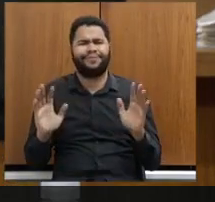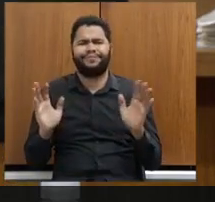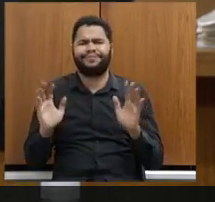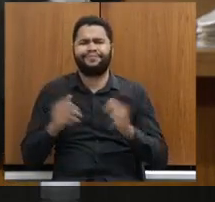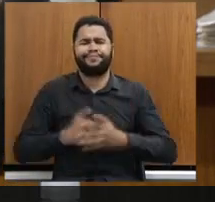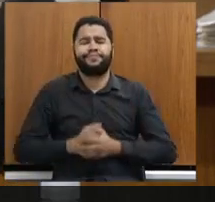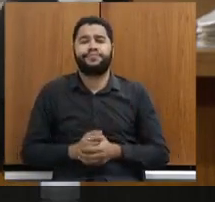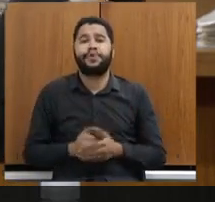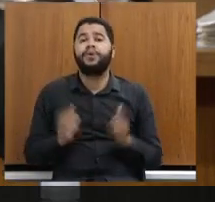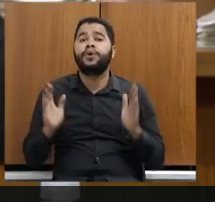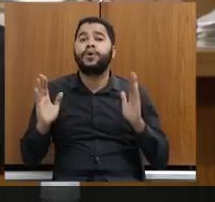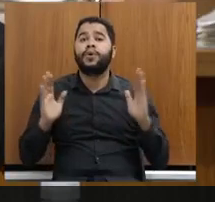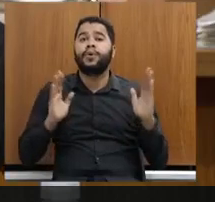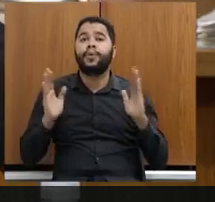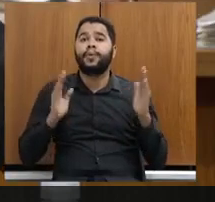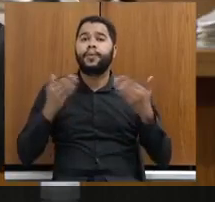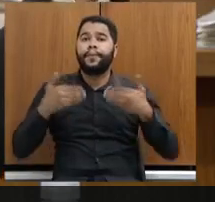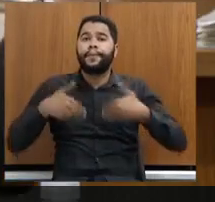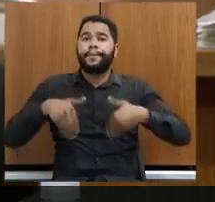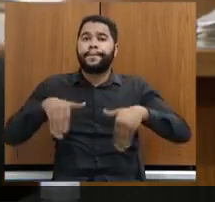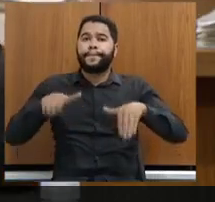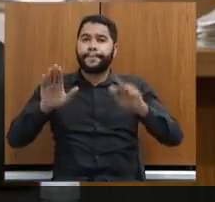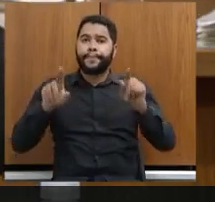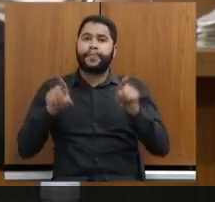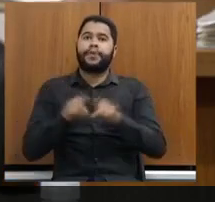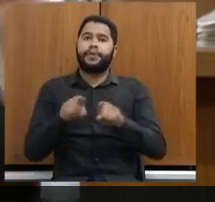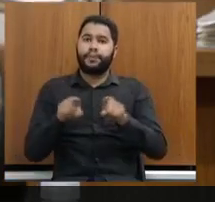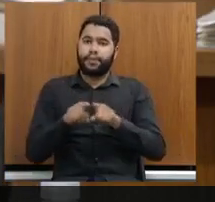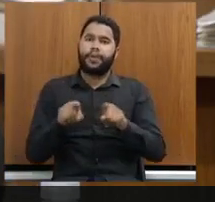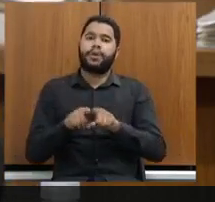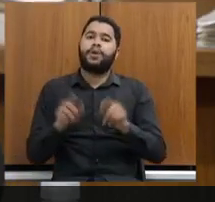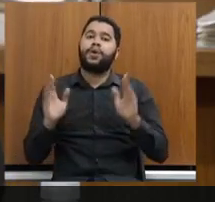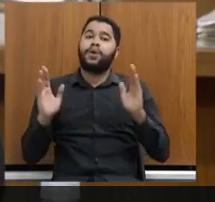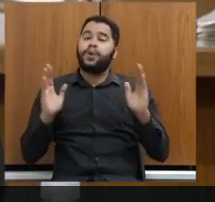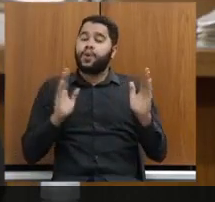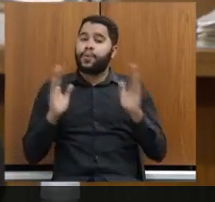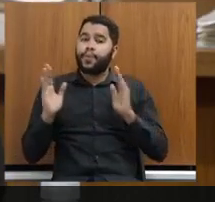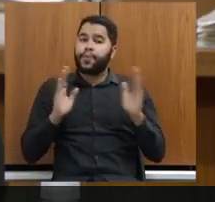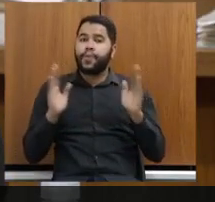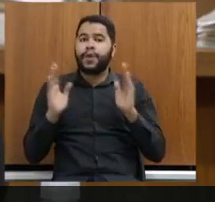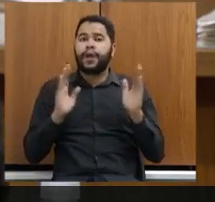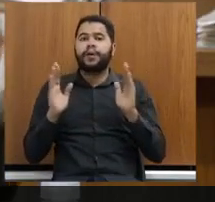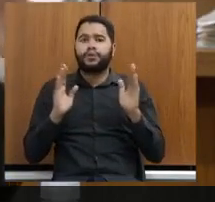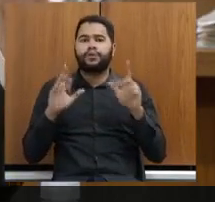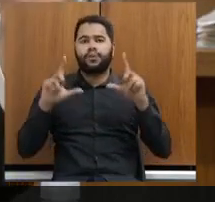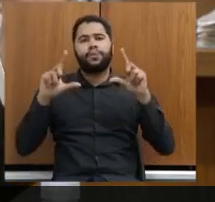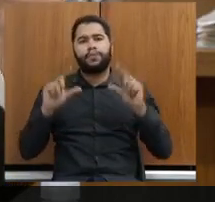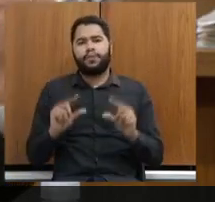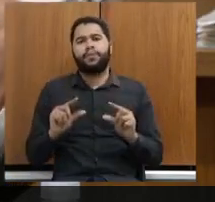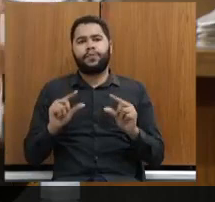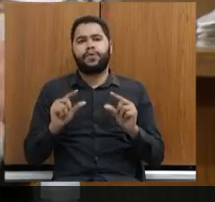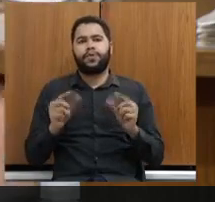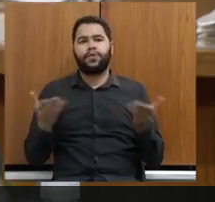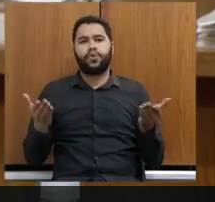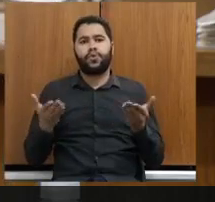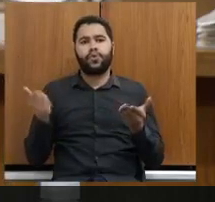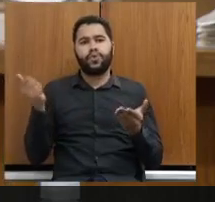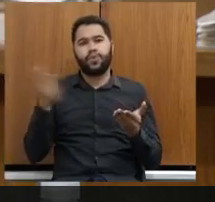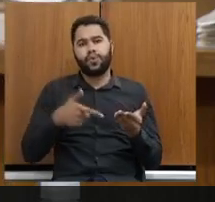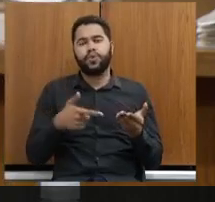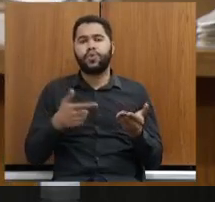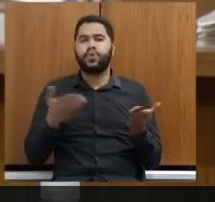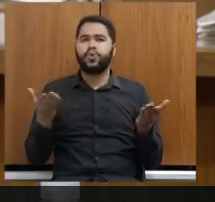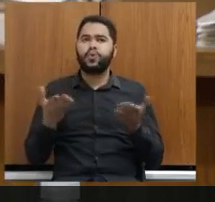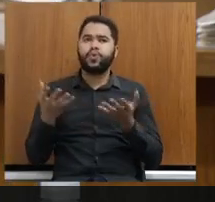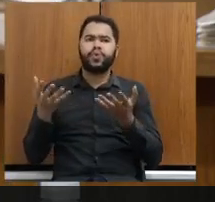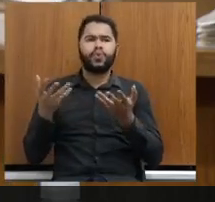e o prazo para entrega também haverá de ser um prazo é muito menor do que é hoje nós eu tenho